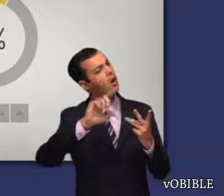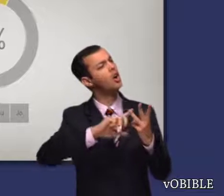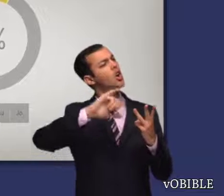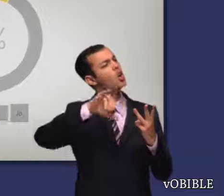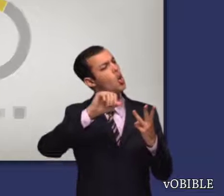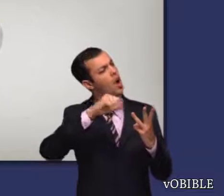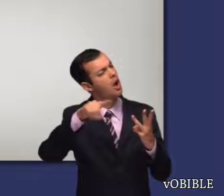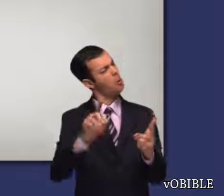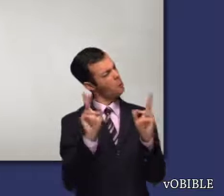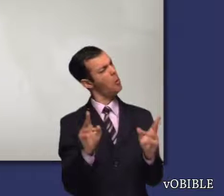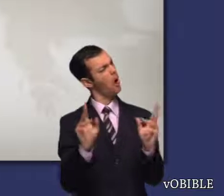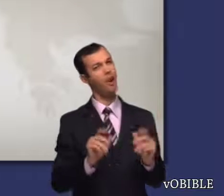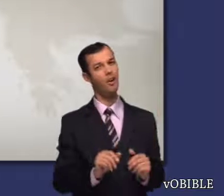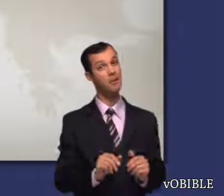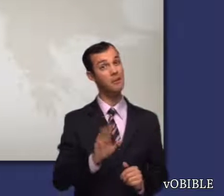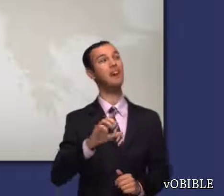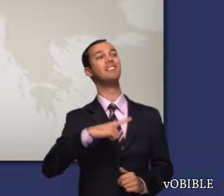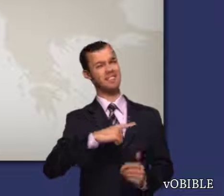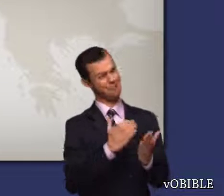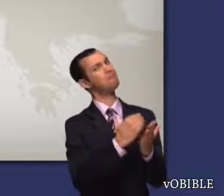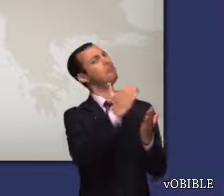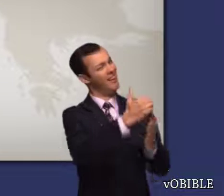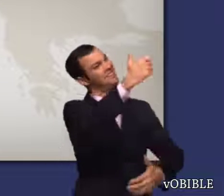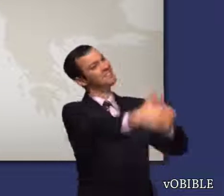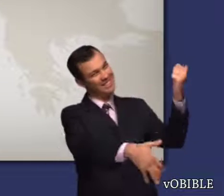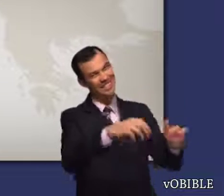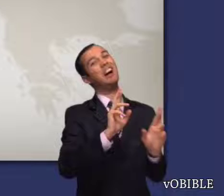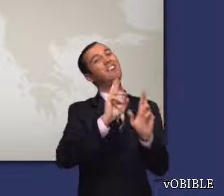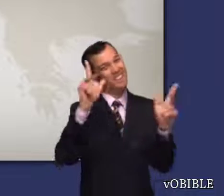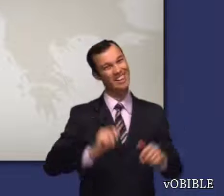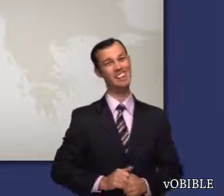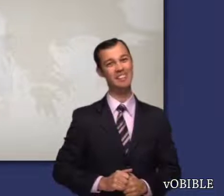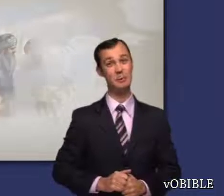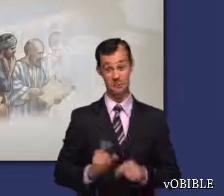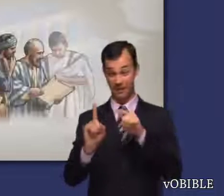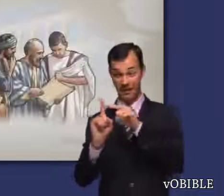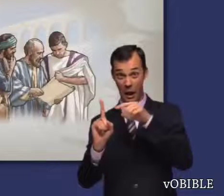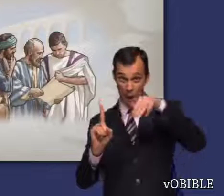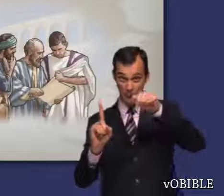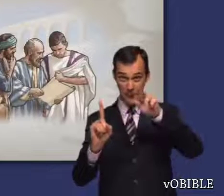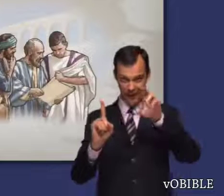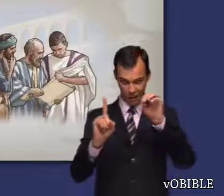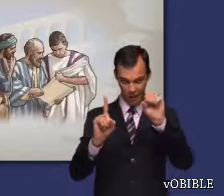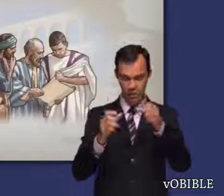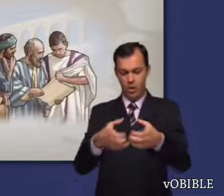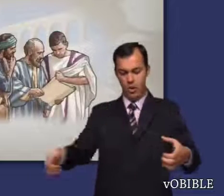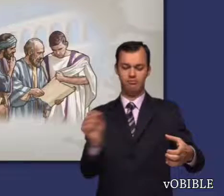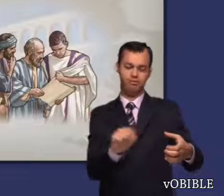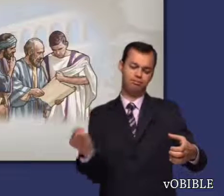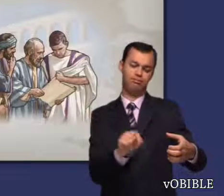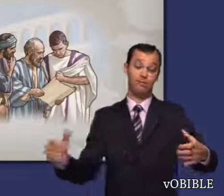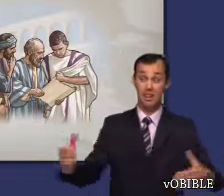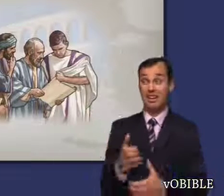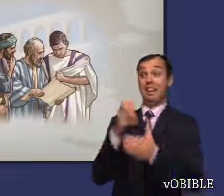registrou. Ele explica algumas expressões e costumes que os romanos e outros não-judeus teriam dificuldade para